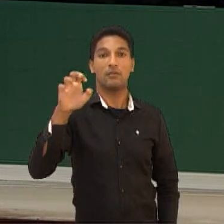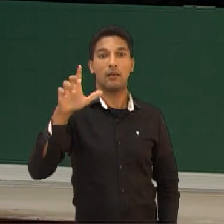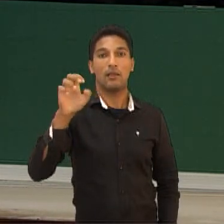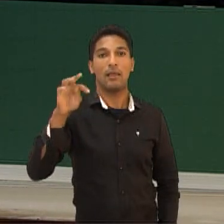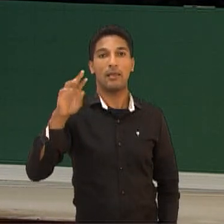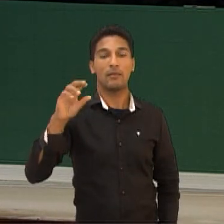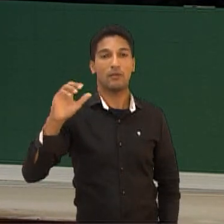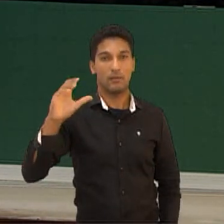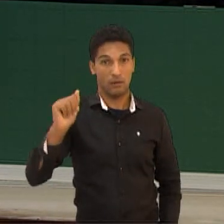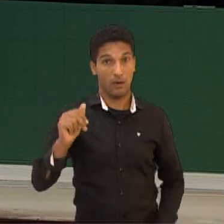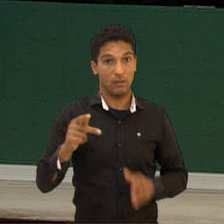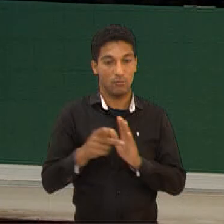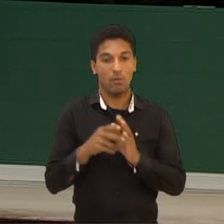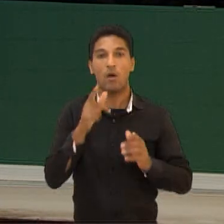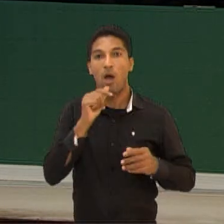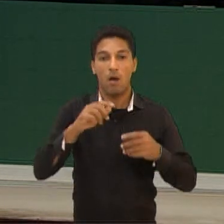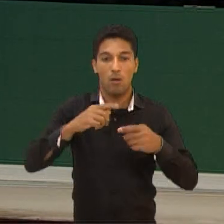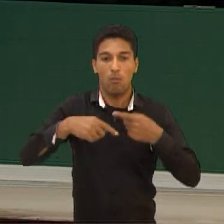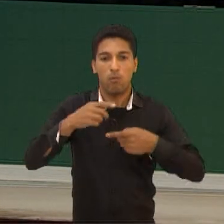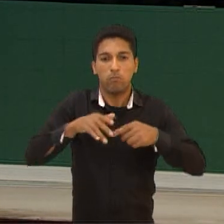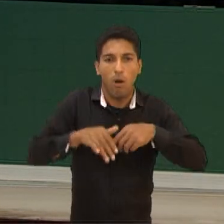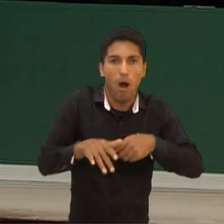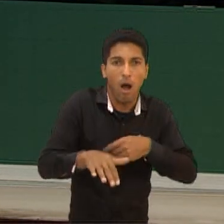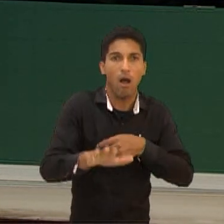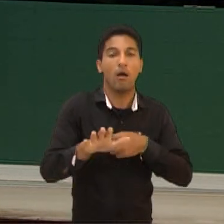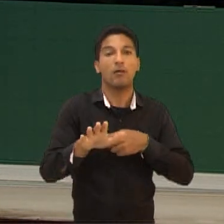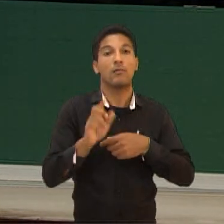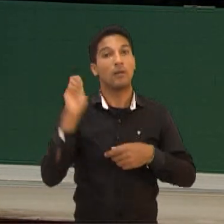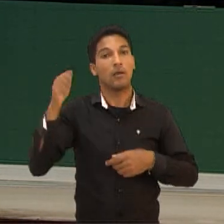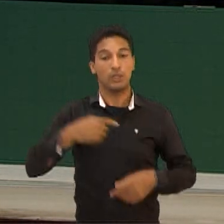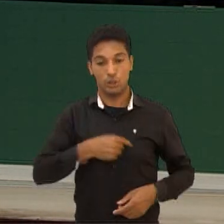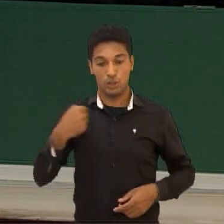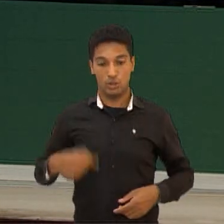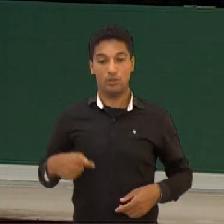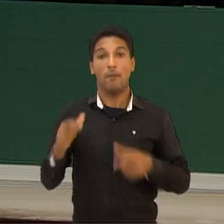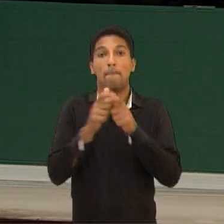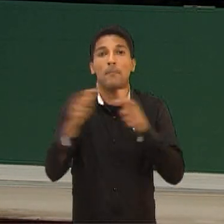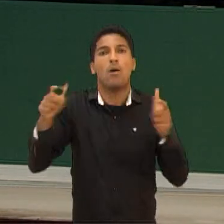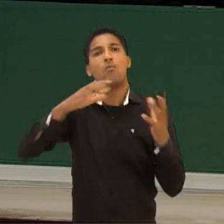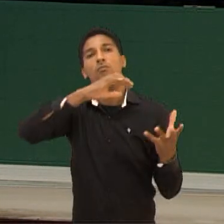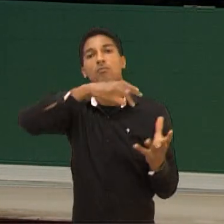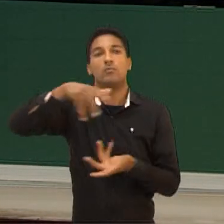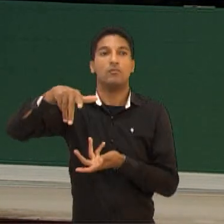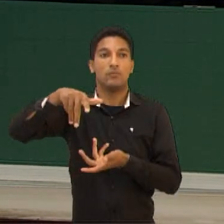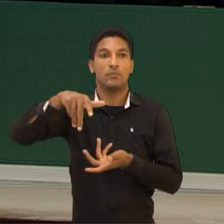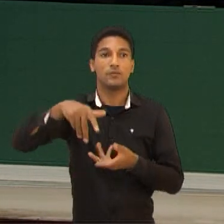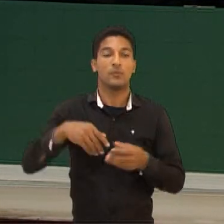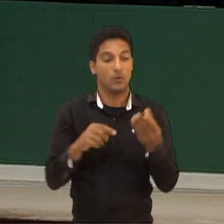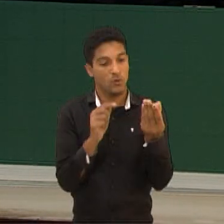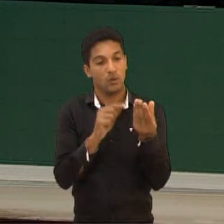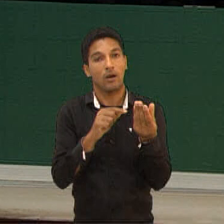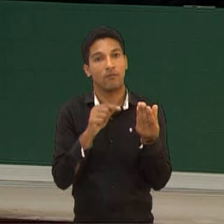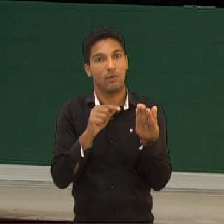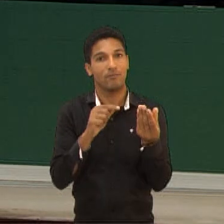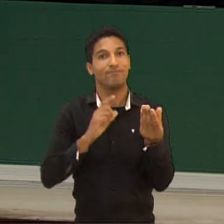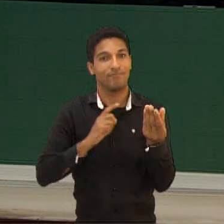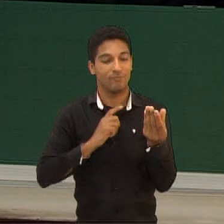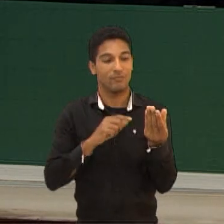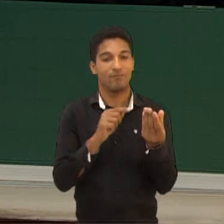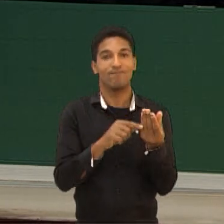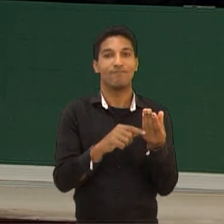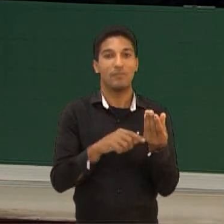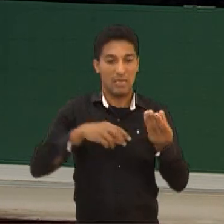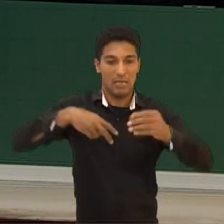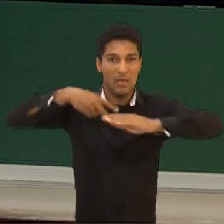maiores populações do mundo. Lembrando que o uso do carvão, ele causa uma elevada produção, uma elevada